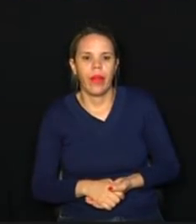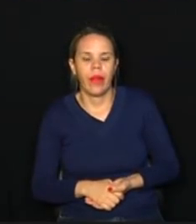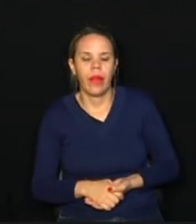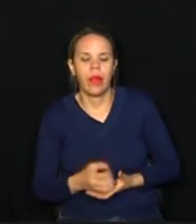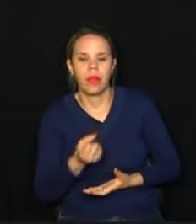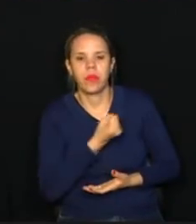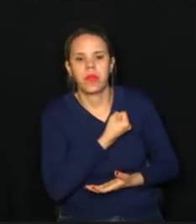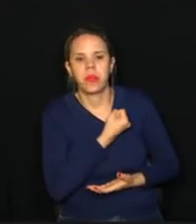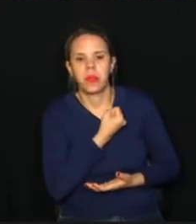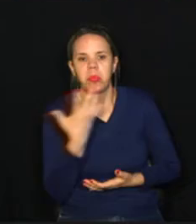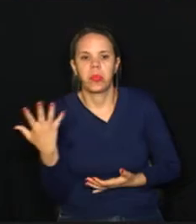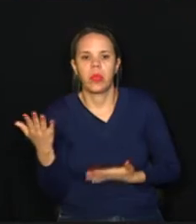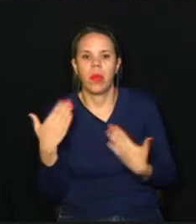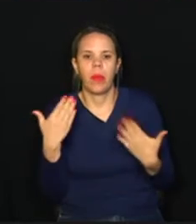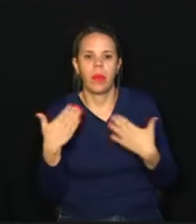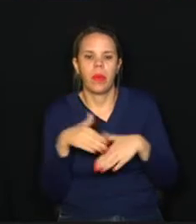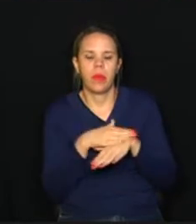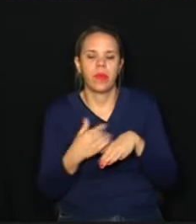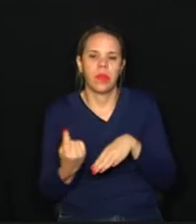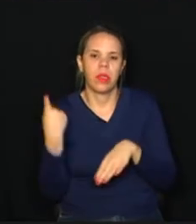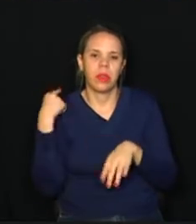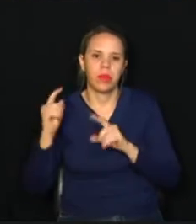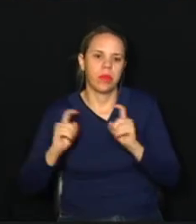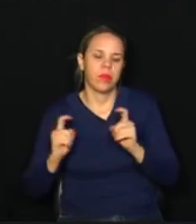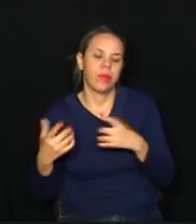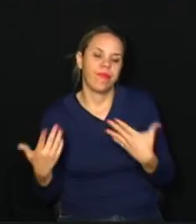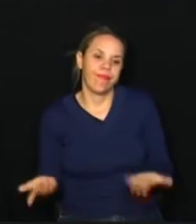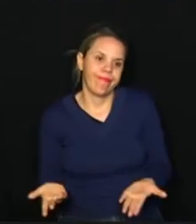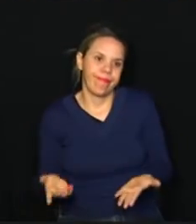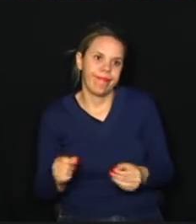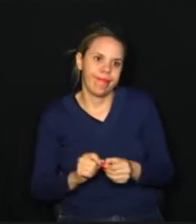inúmeras tratativas já feitas anteriormente, quer dizer,